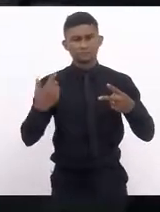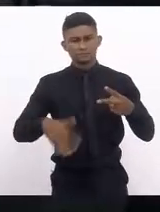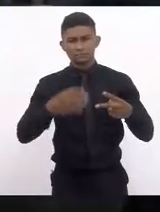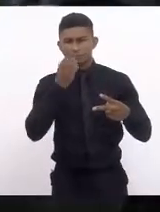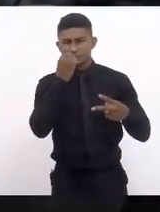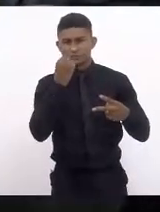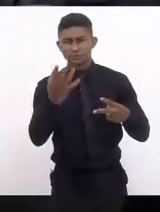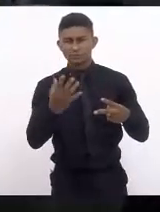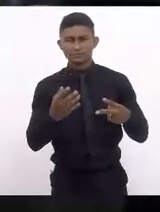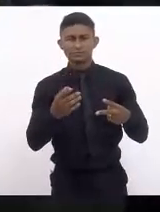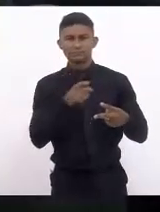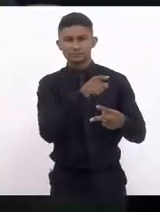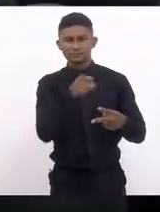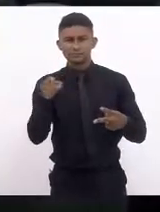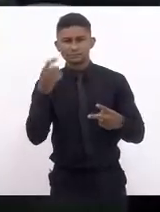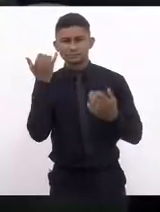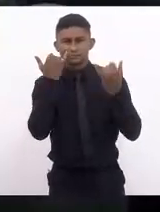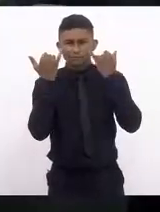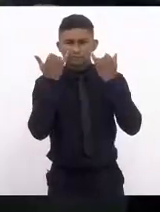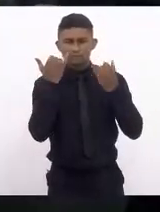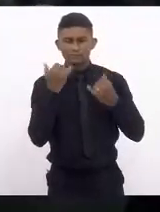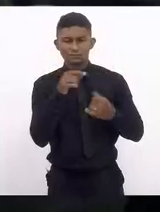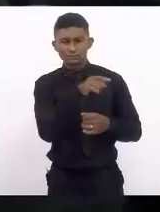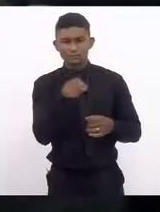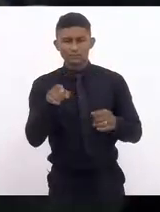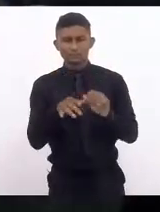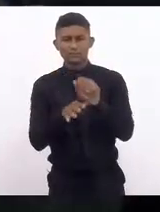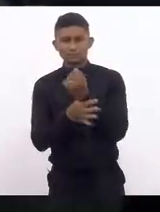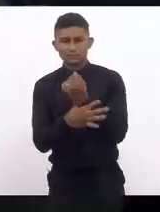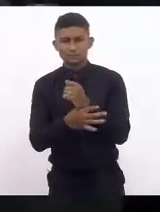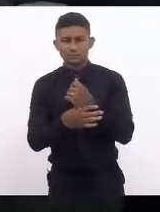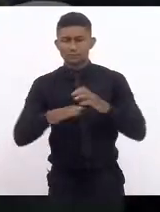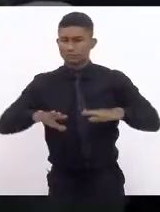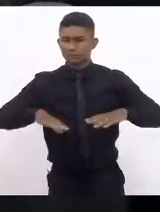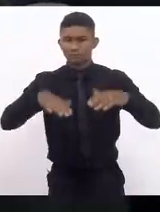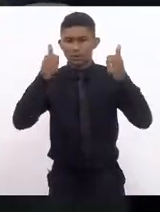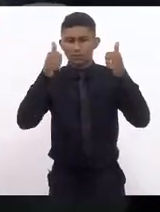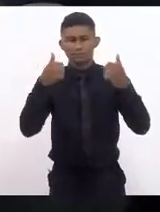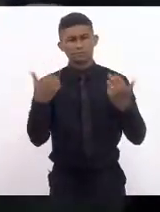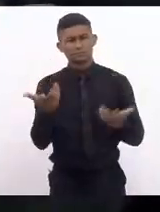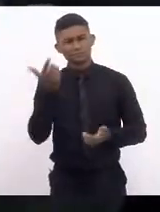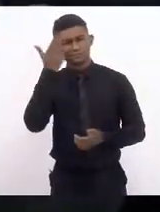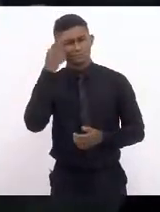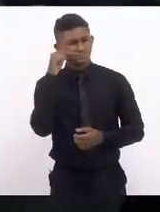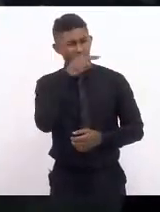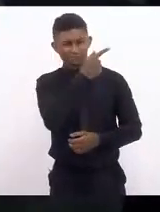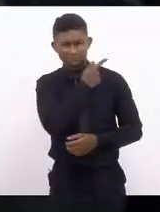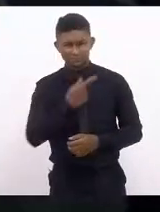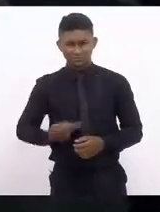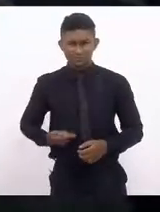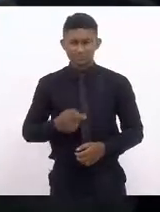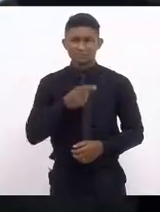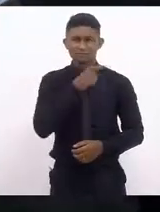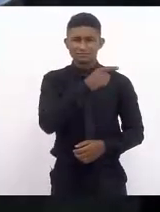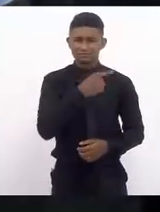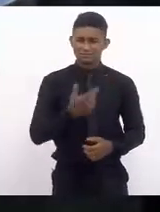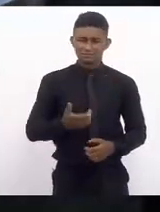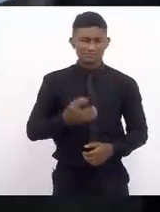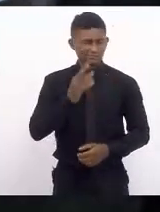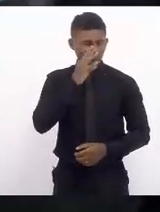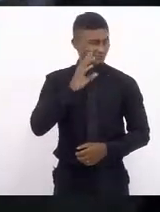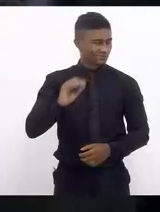aos números e a redução de segurança curtam seria um contrassenso imaginar que o governador pode o caso seria